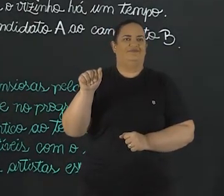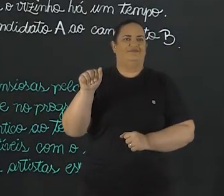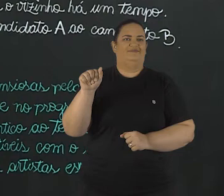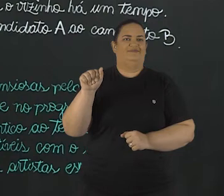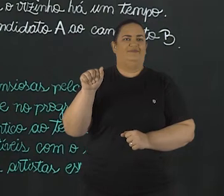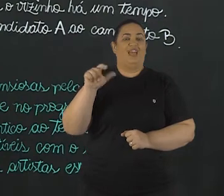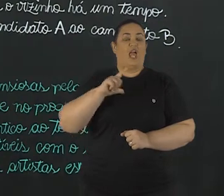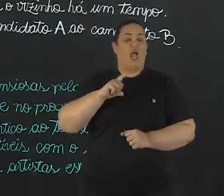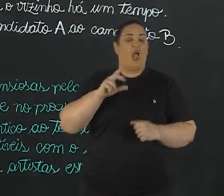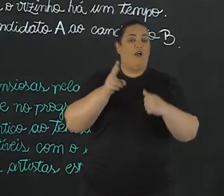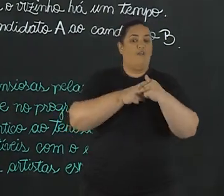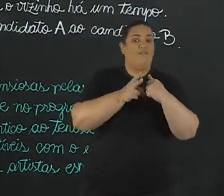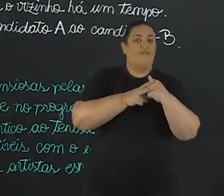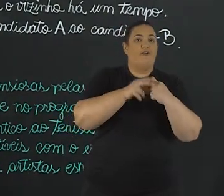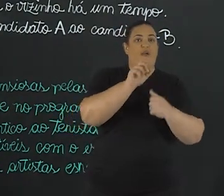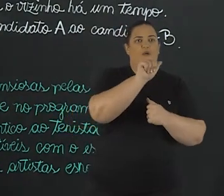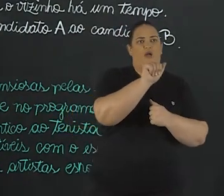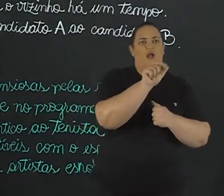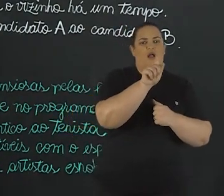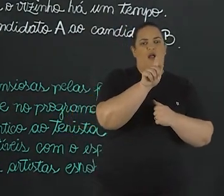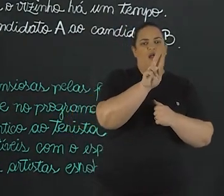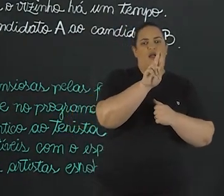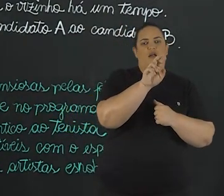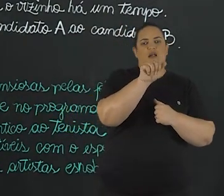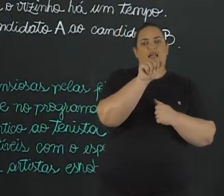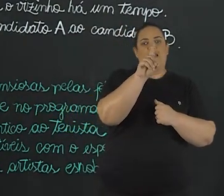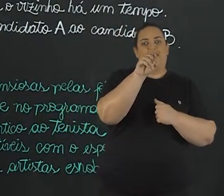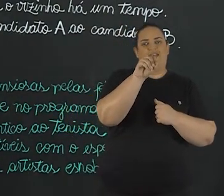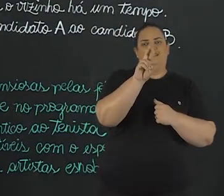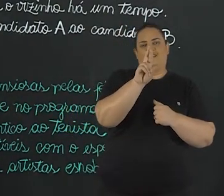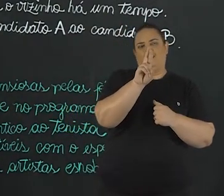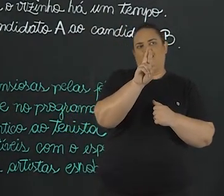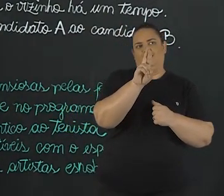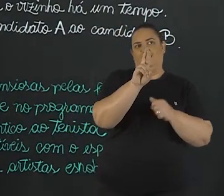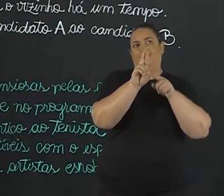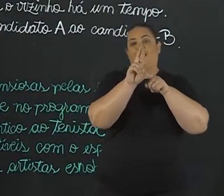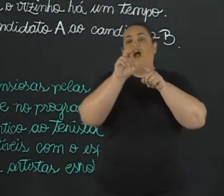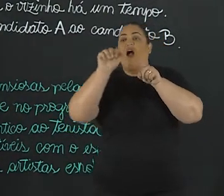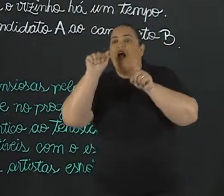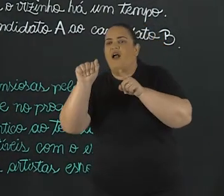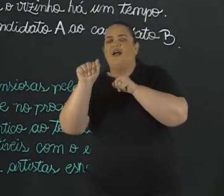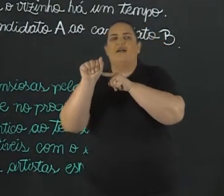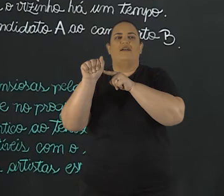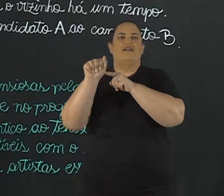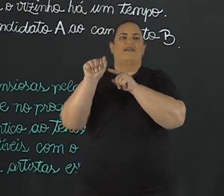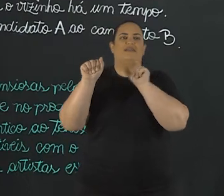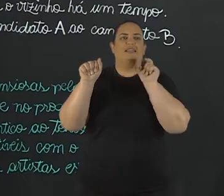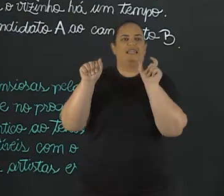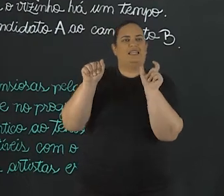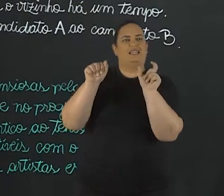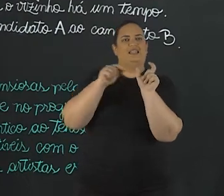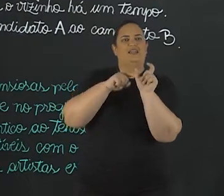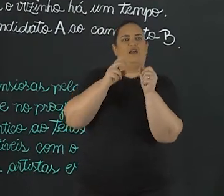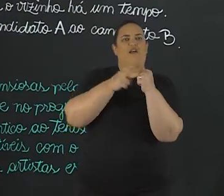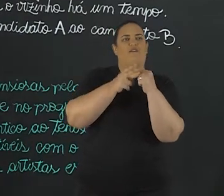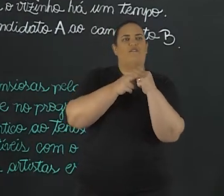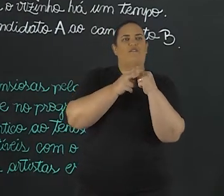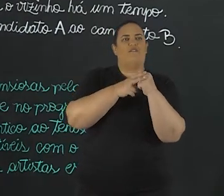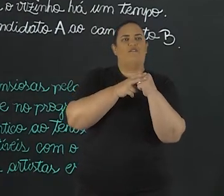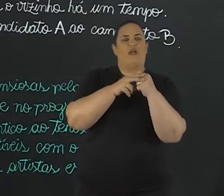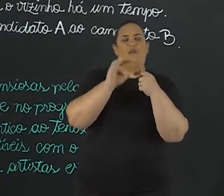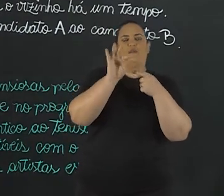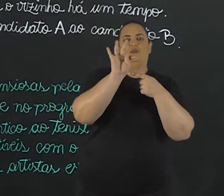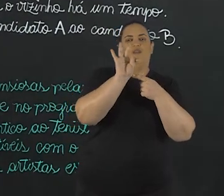construção de um verbo que precisa de preposição, nesse caso. Então a gente diz que esse verbo aqui está funcionando como um